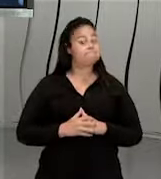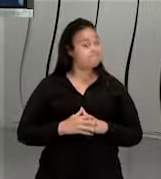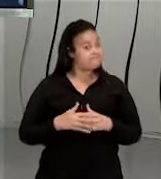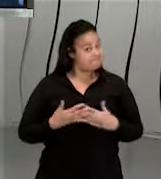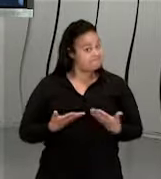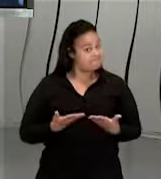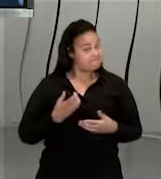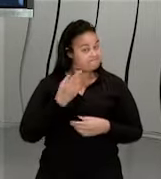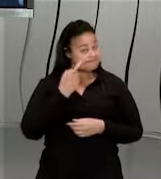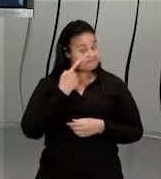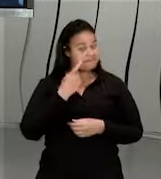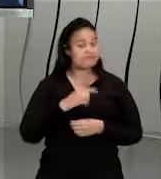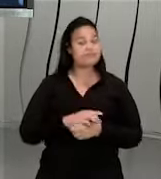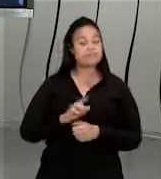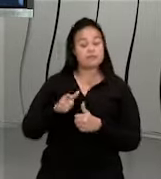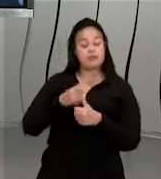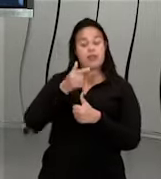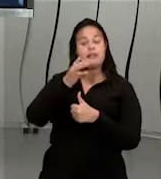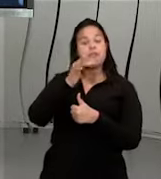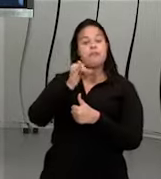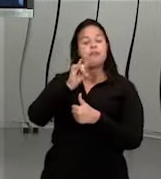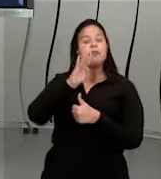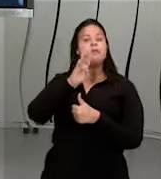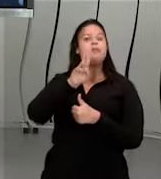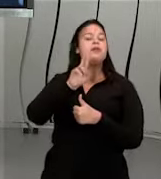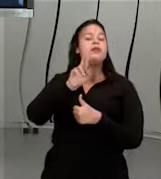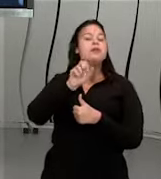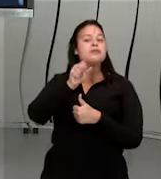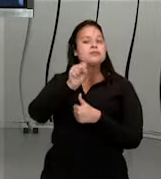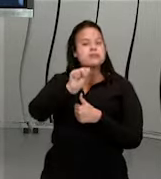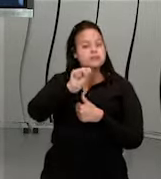encontrar fibras,